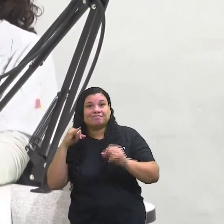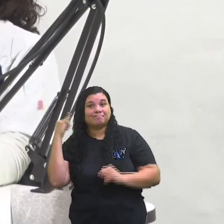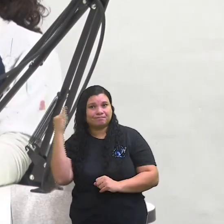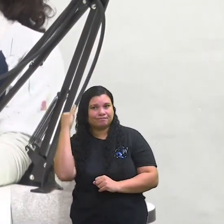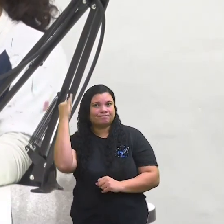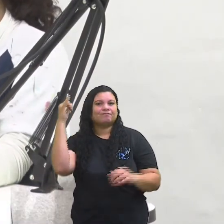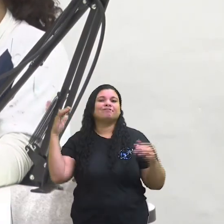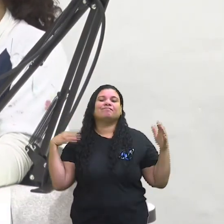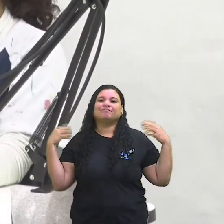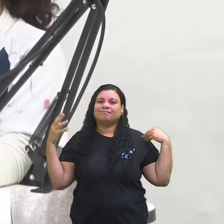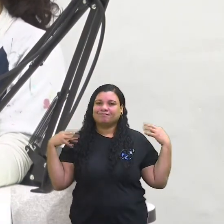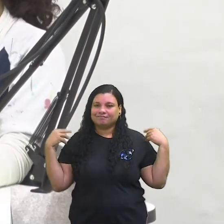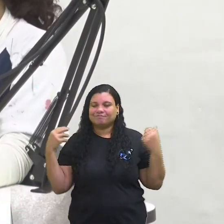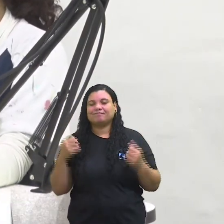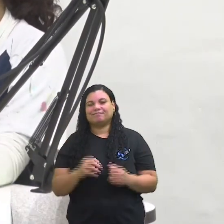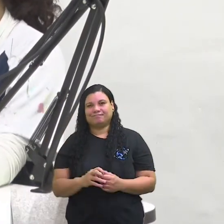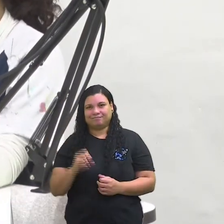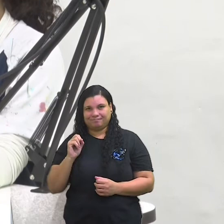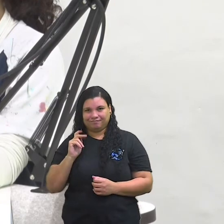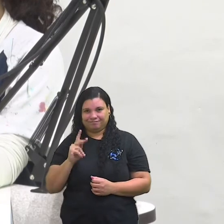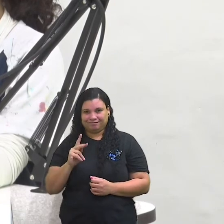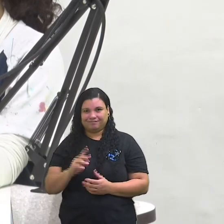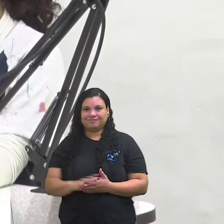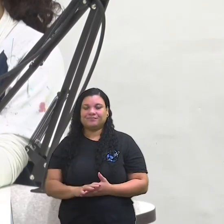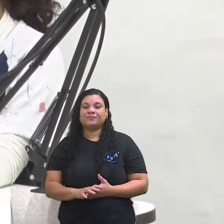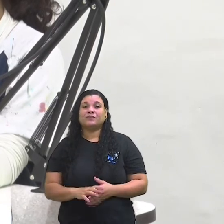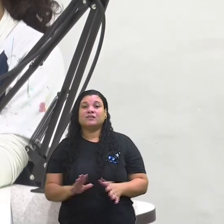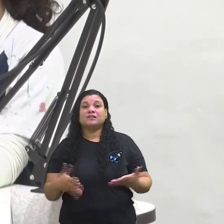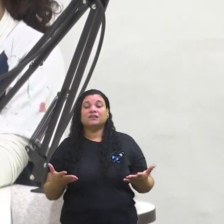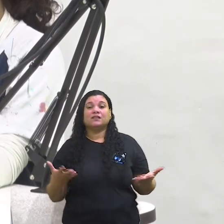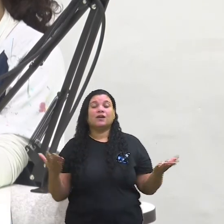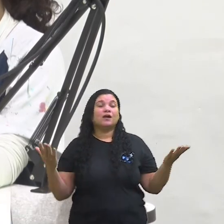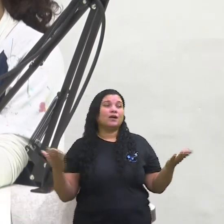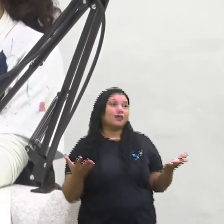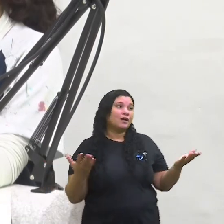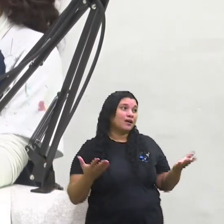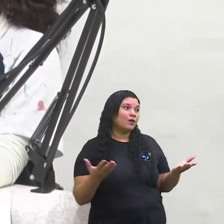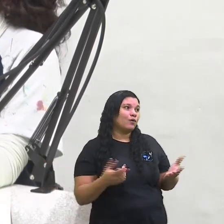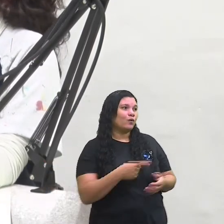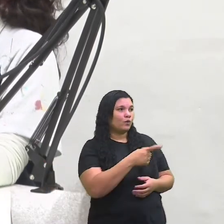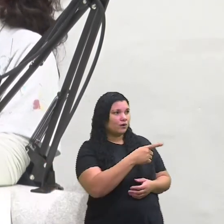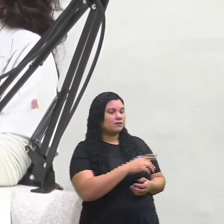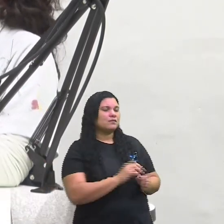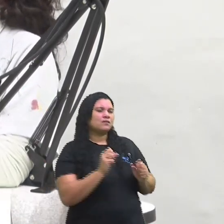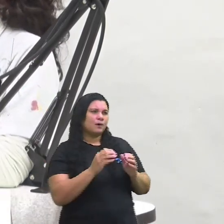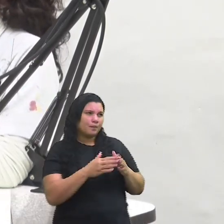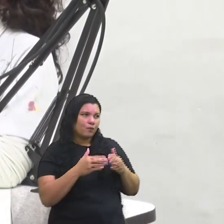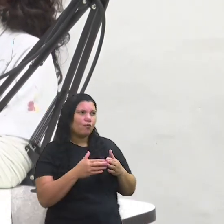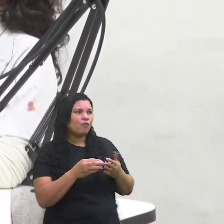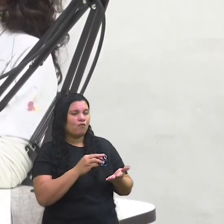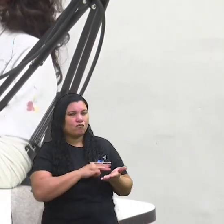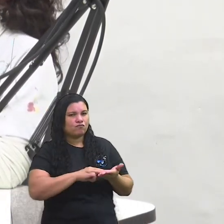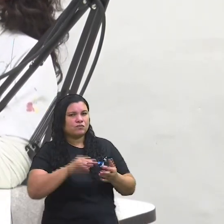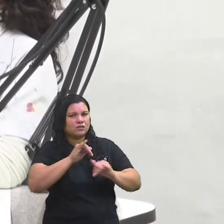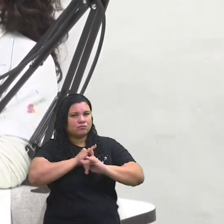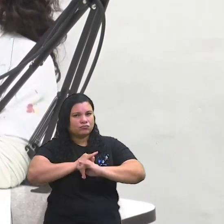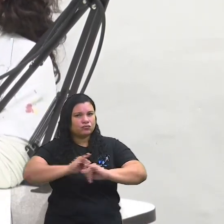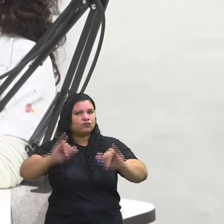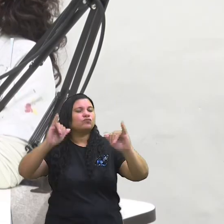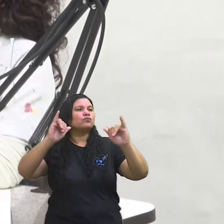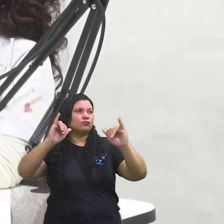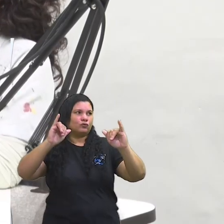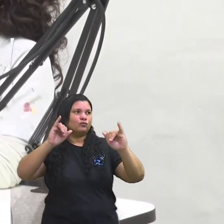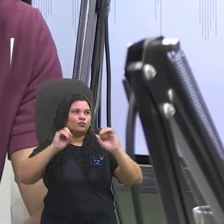SmedPod. Gostaríamos que você deixasse uma mensagem, uma chave de ouro aí para a gente, falando sobre a família, pastor.